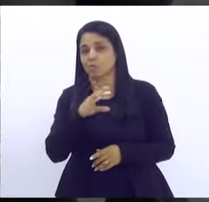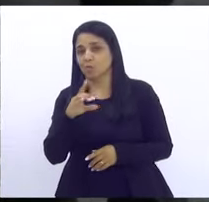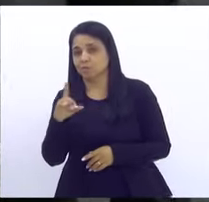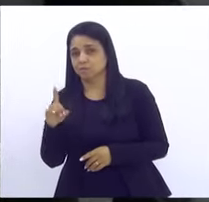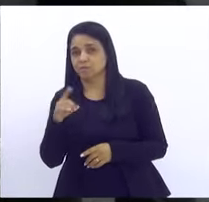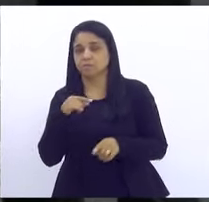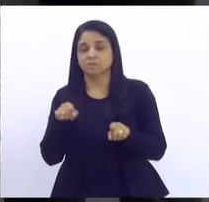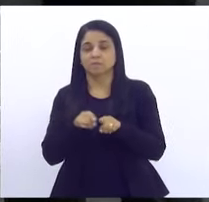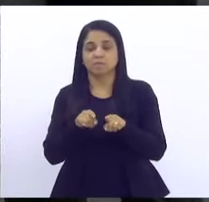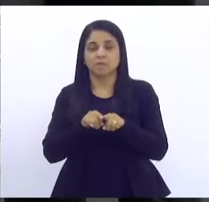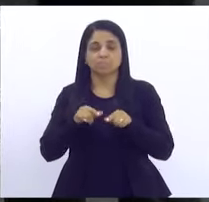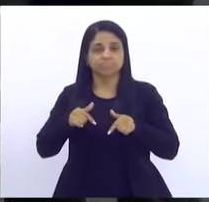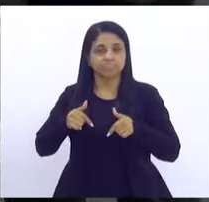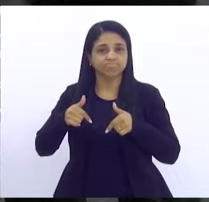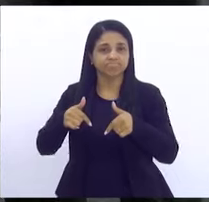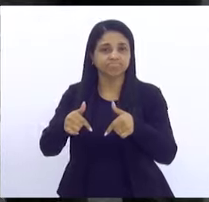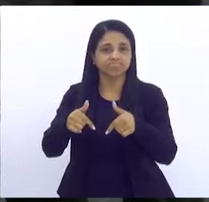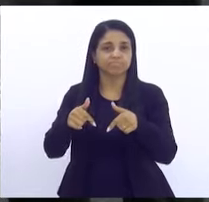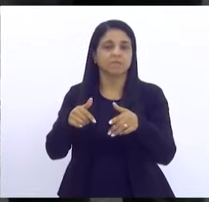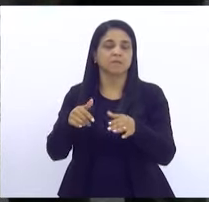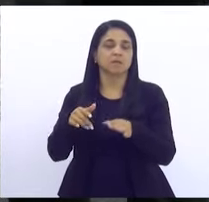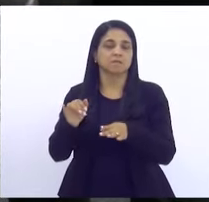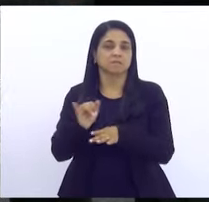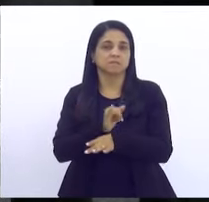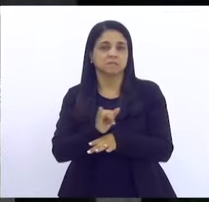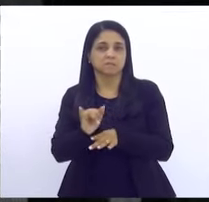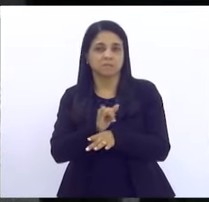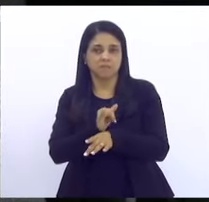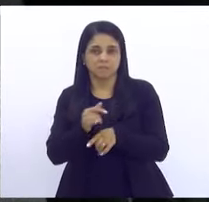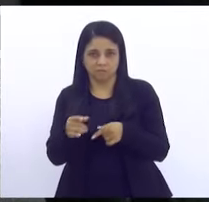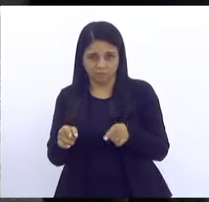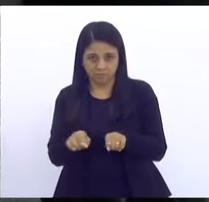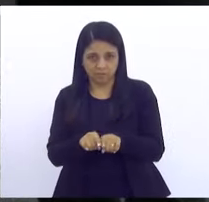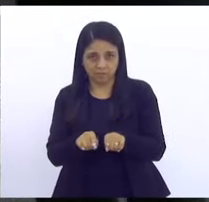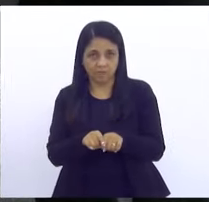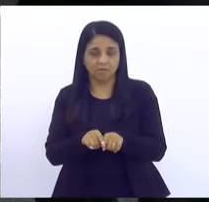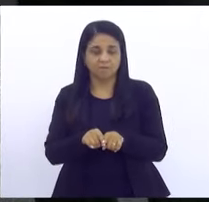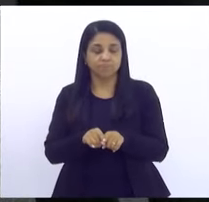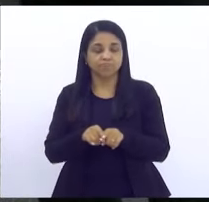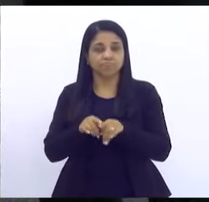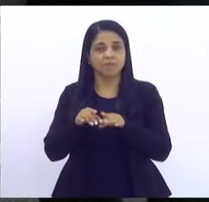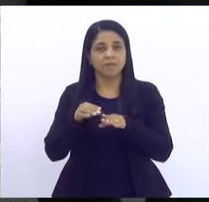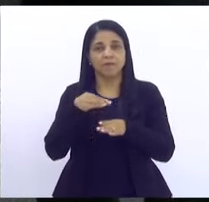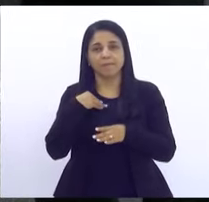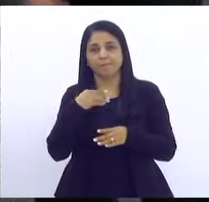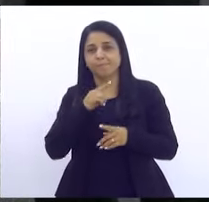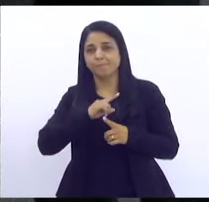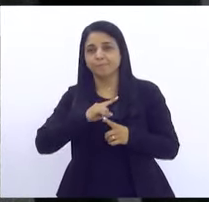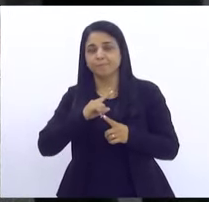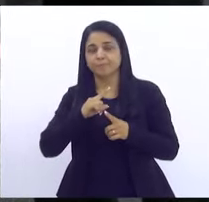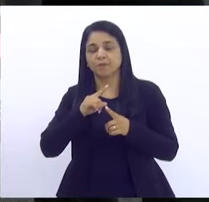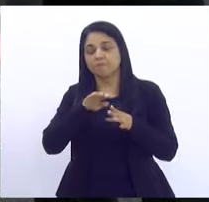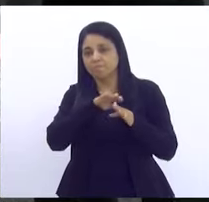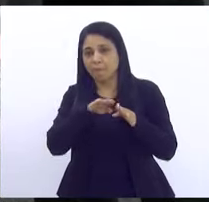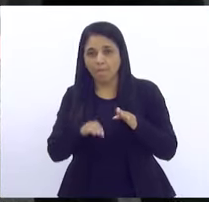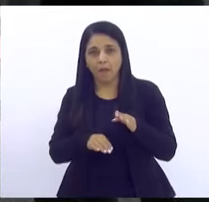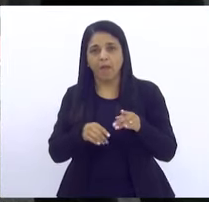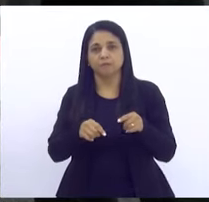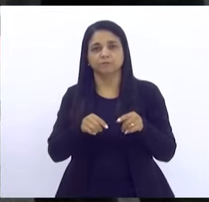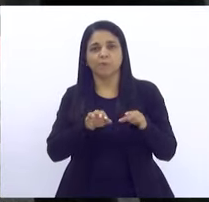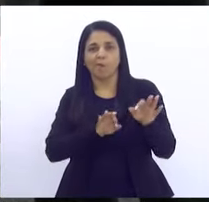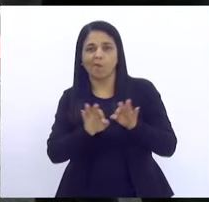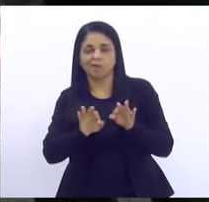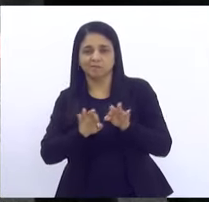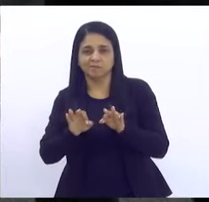as operações táticas. Então, isso inibiu operações de inteligência coordenadas entre as polícias e